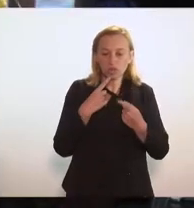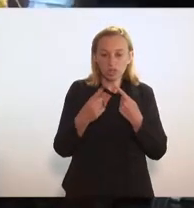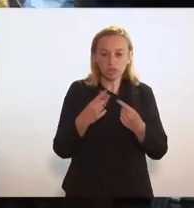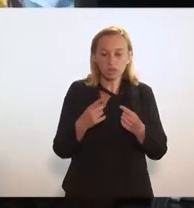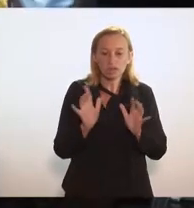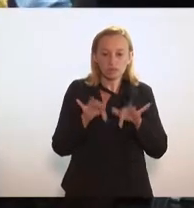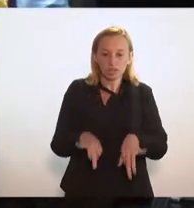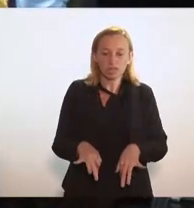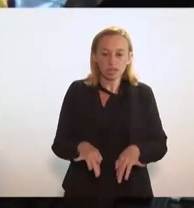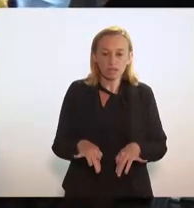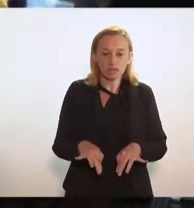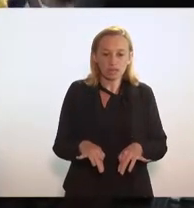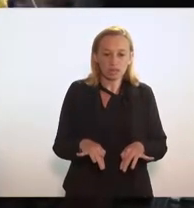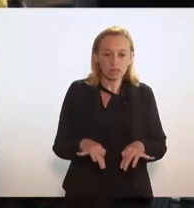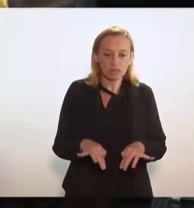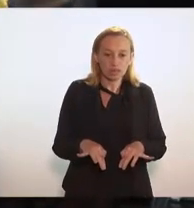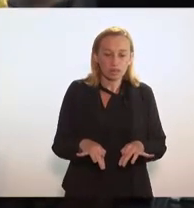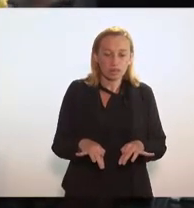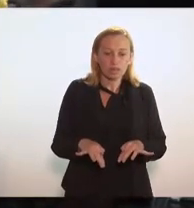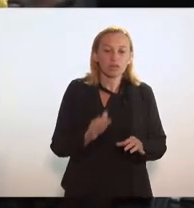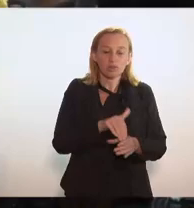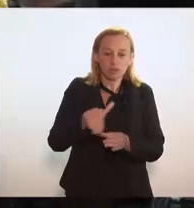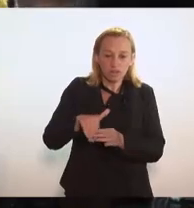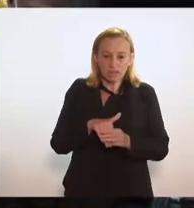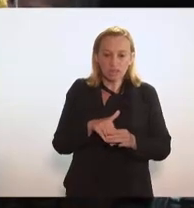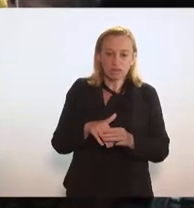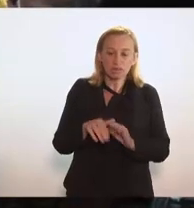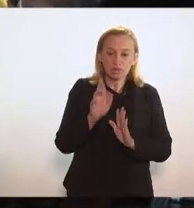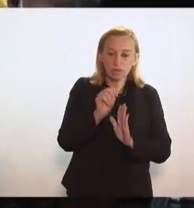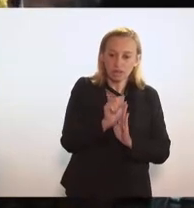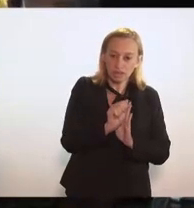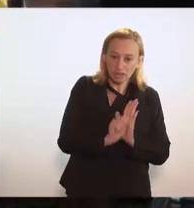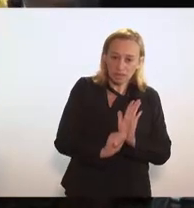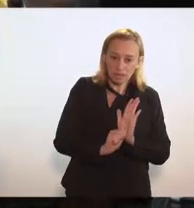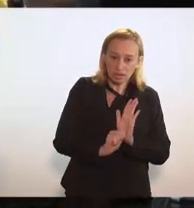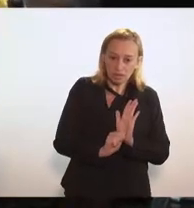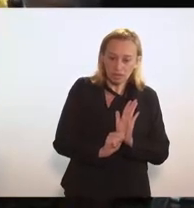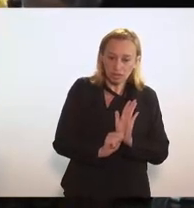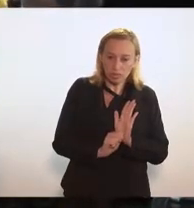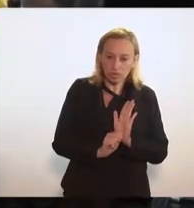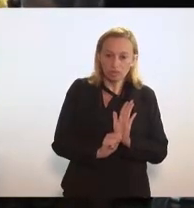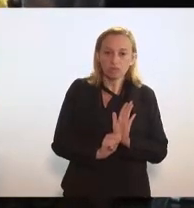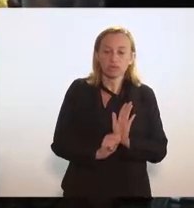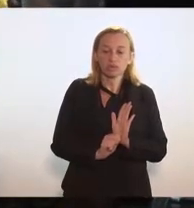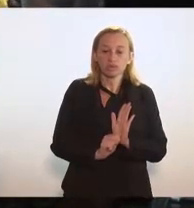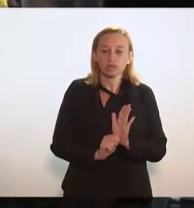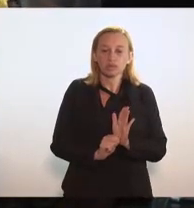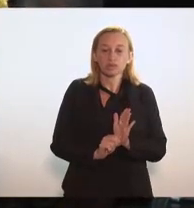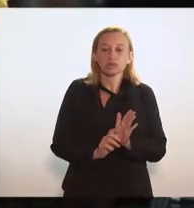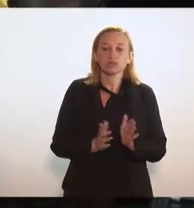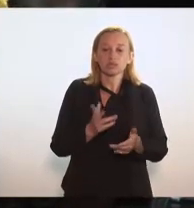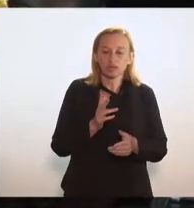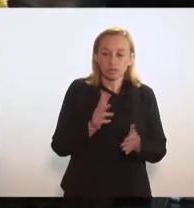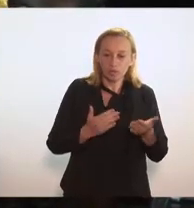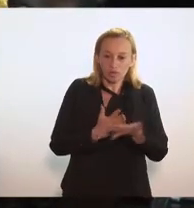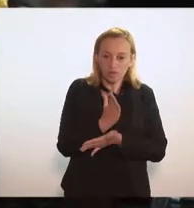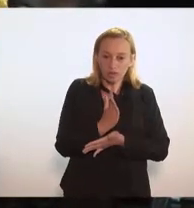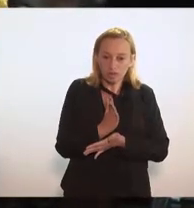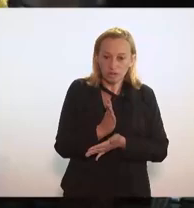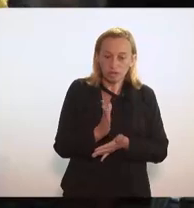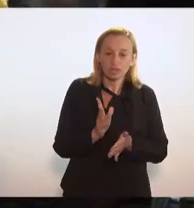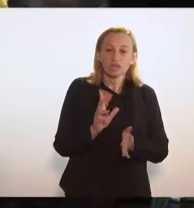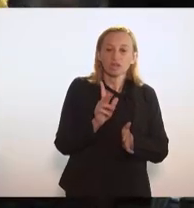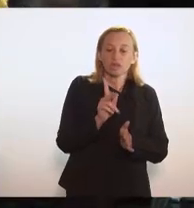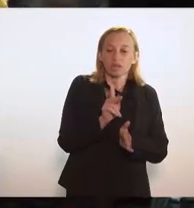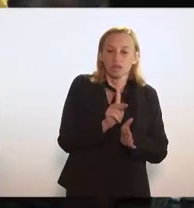discutir, encerra a discussão. Em votação, redação do vencido. Senhores que aprovam, permaneçam como estão, aprovado. Em votação,